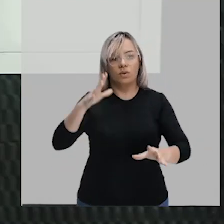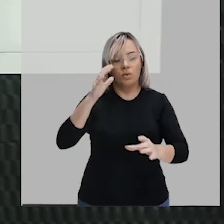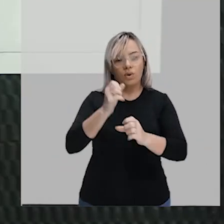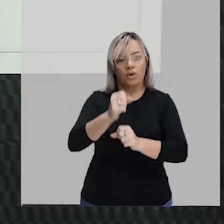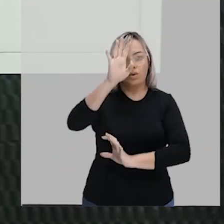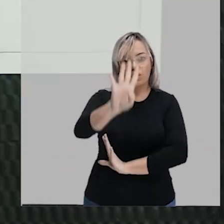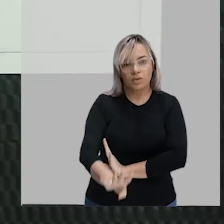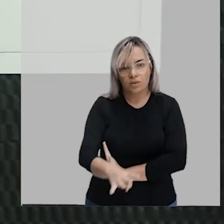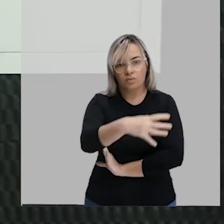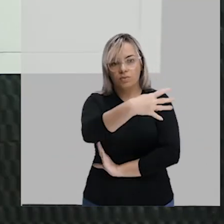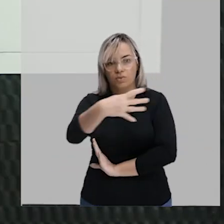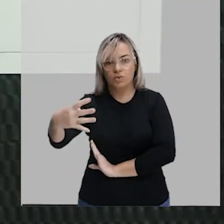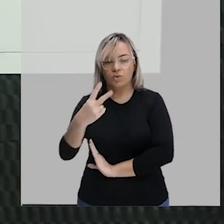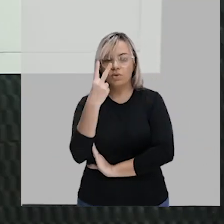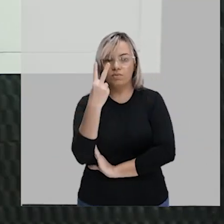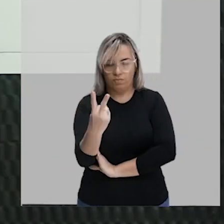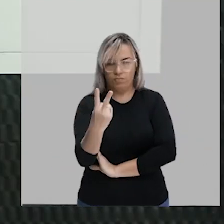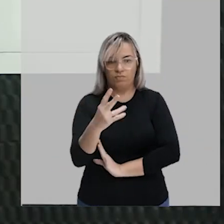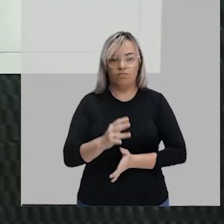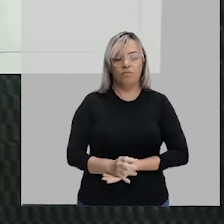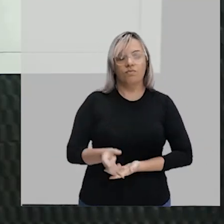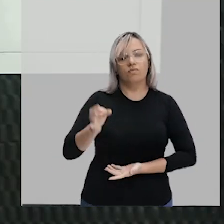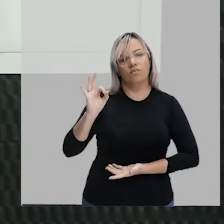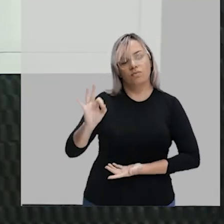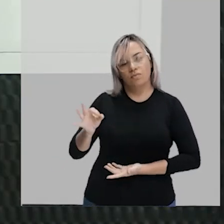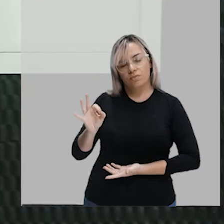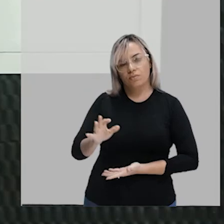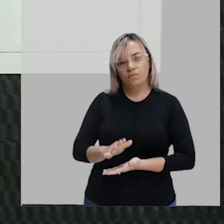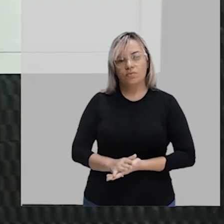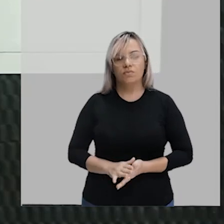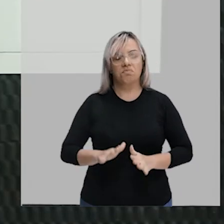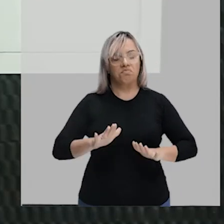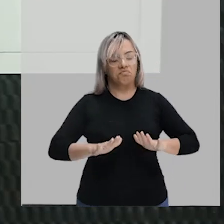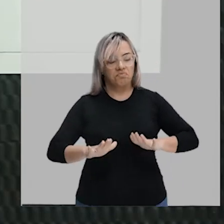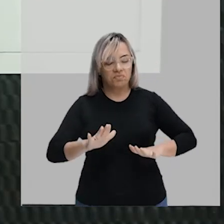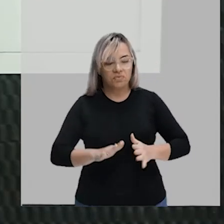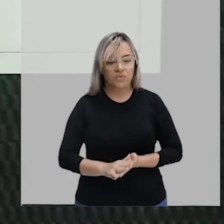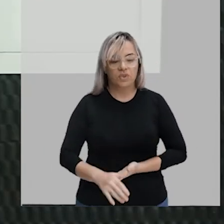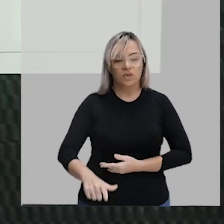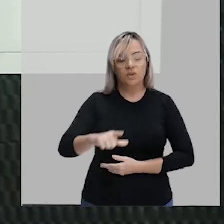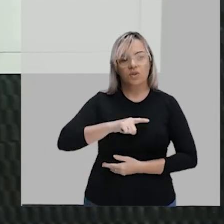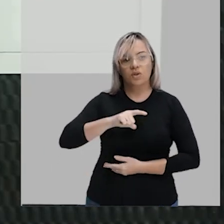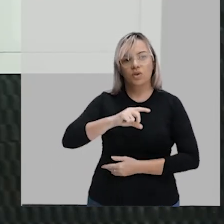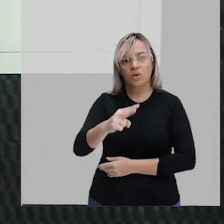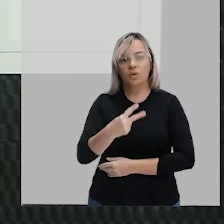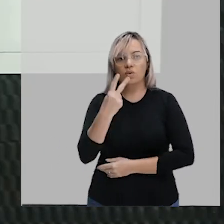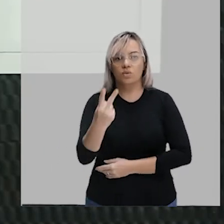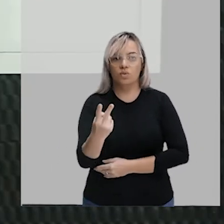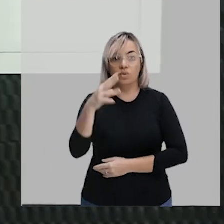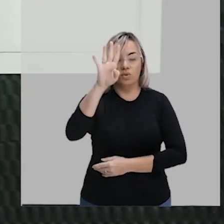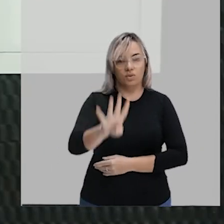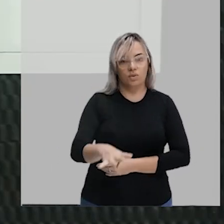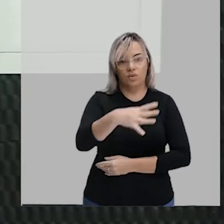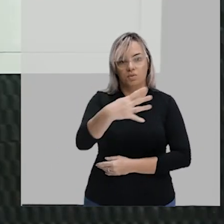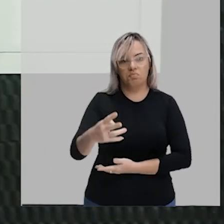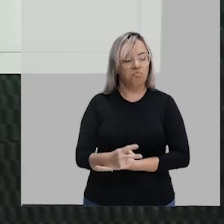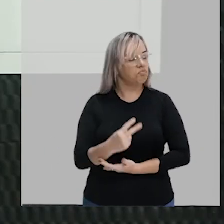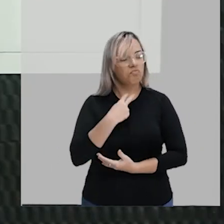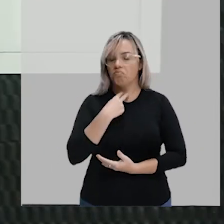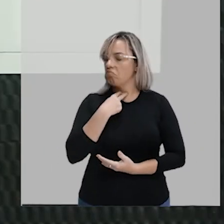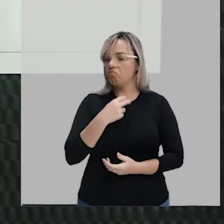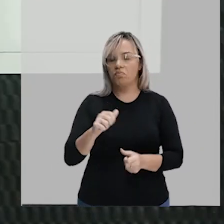uma multiplicação de matrizes, certo? Então, né, às vezes eu tenho duas matrizes aqui e essa multiplicação ela não pode ser